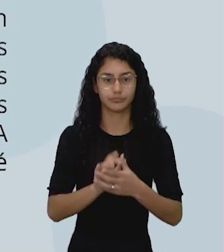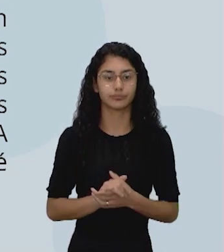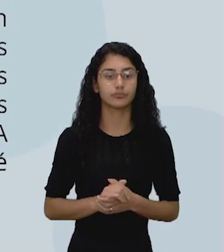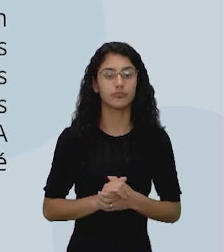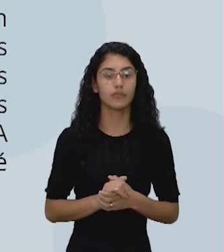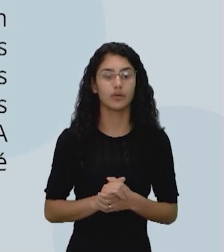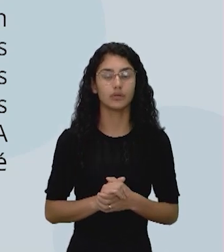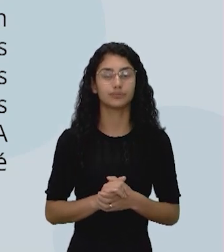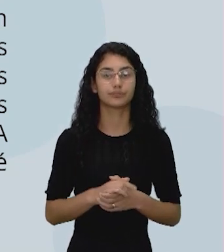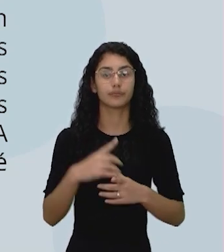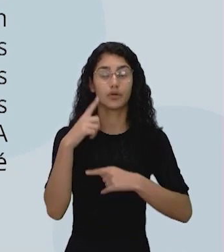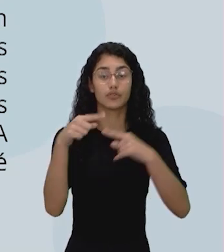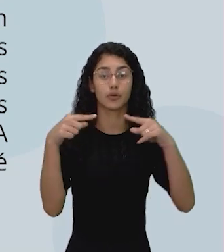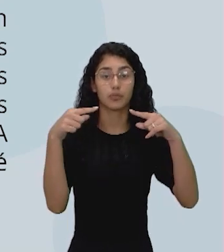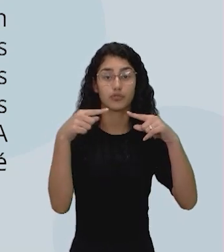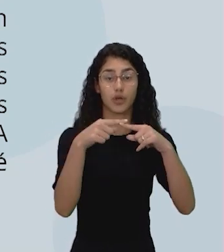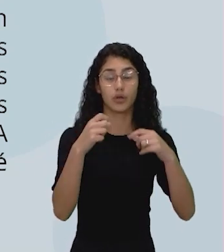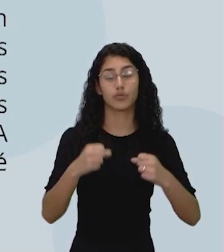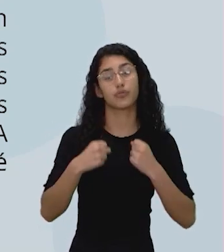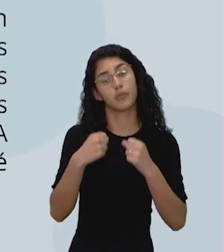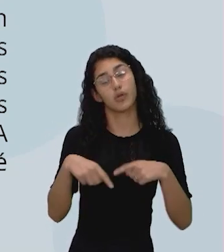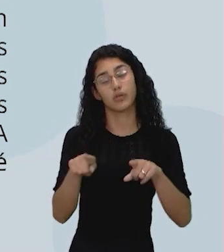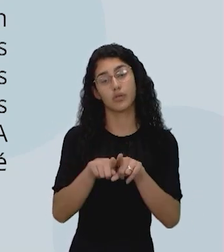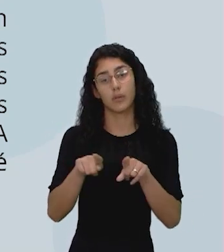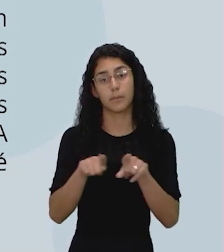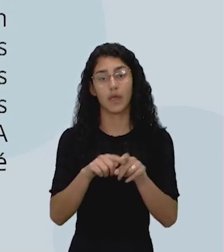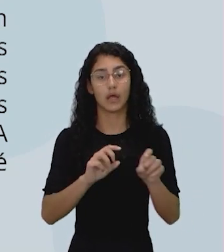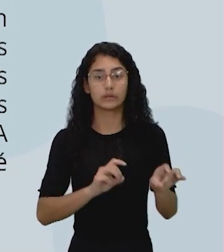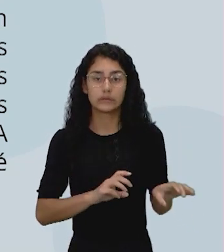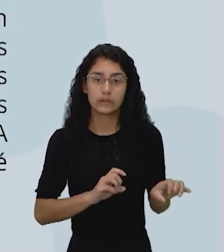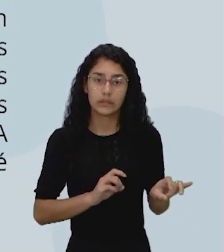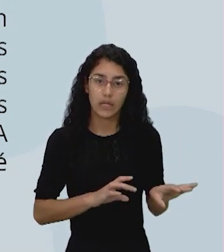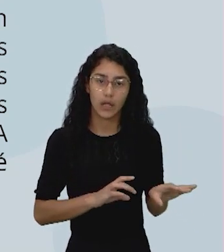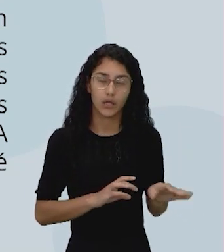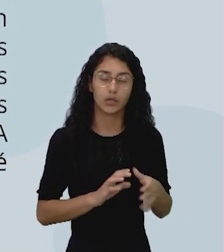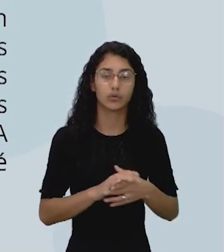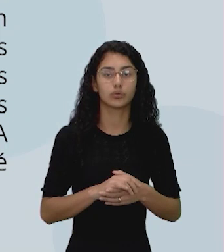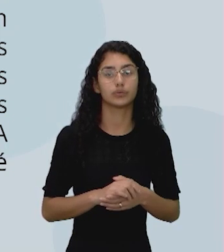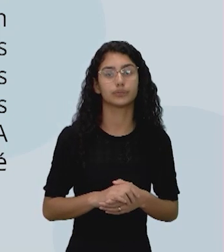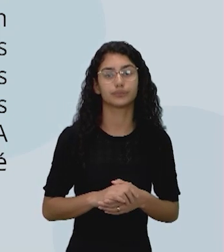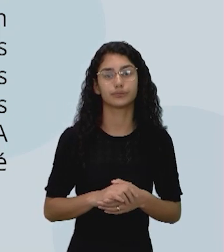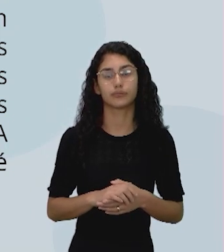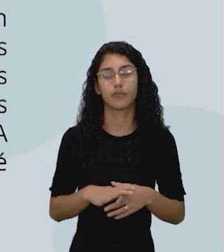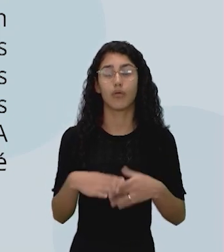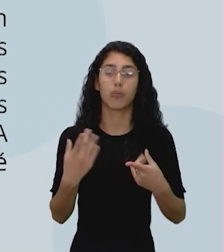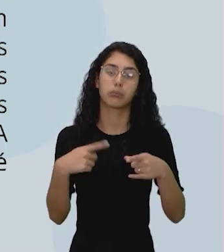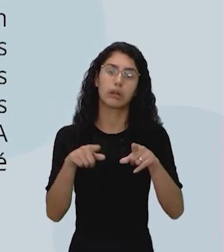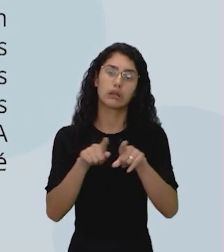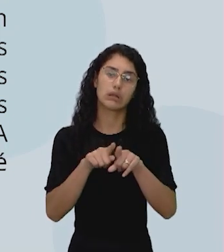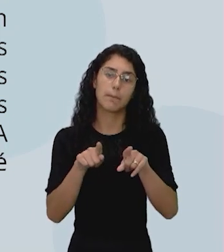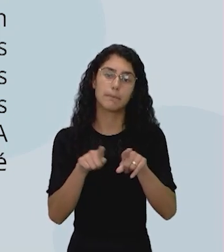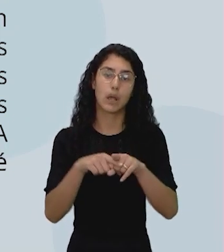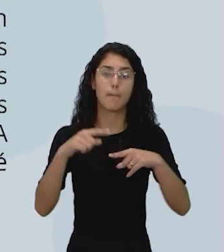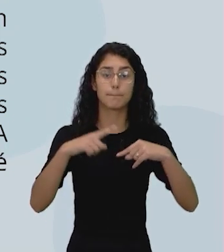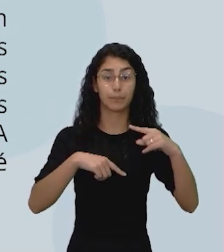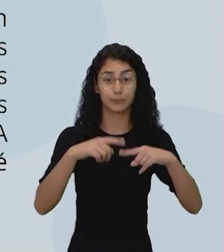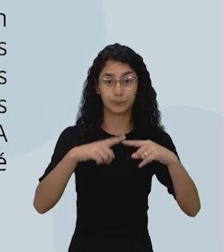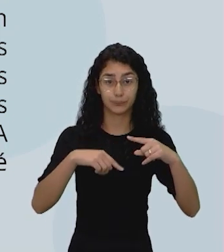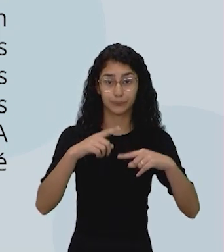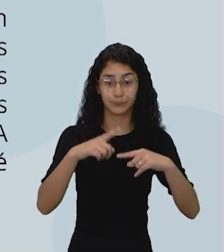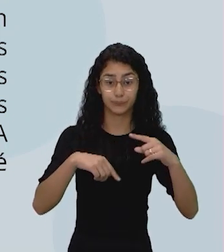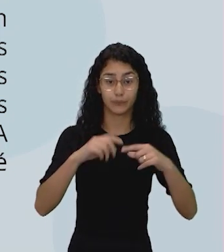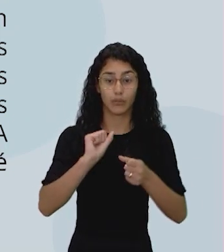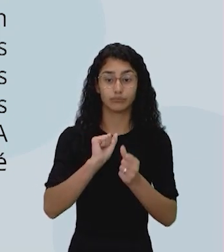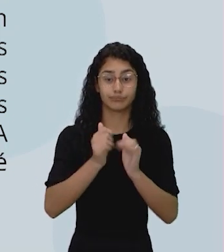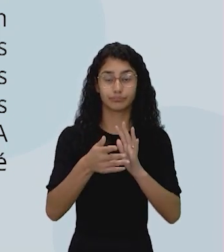objetos podem ser concebidos tanto como meio técnico de produção de outros objetos, quanto como produto da ação humana. A ação